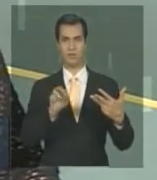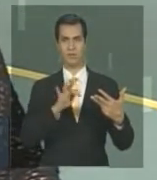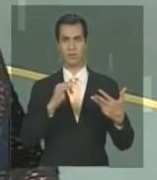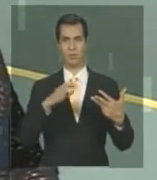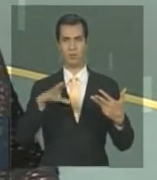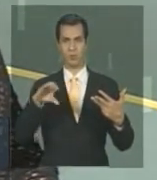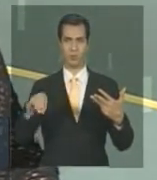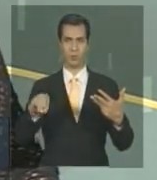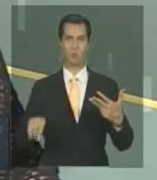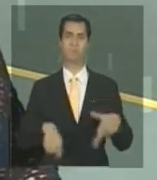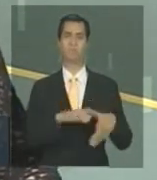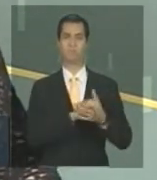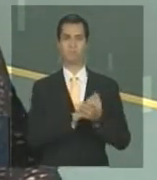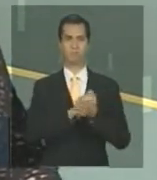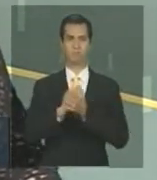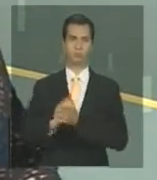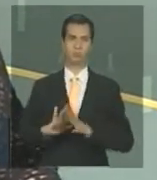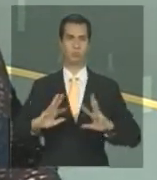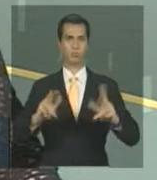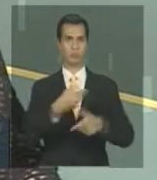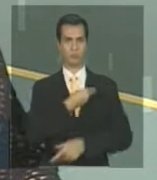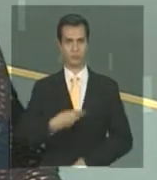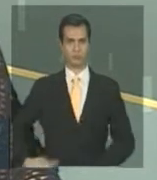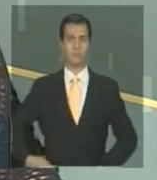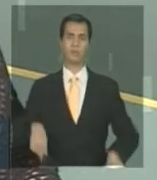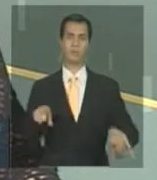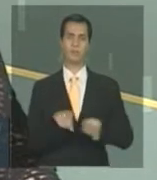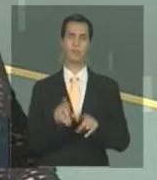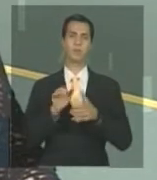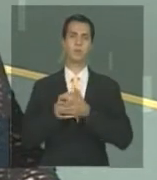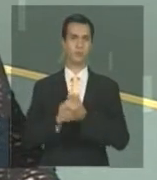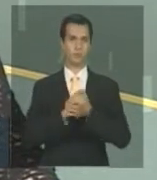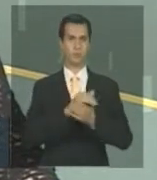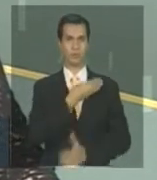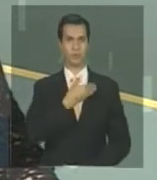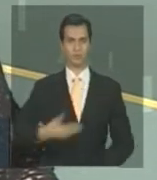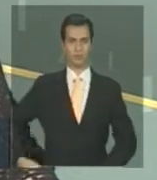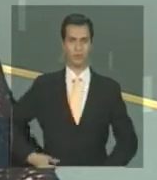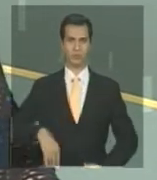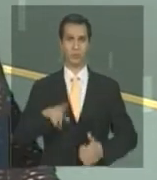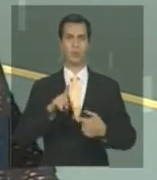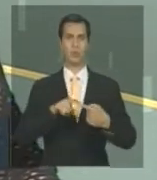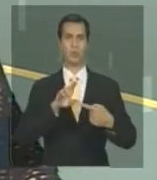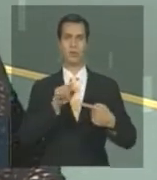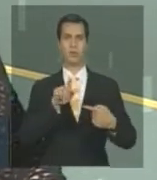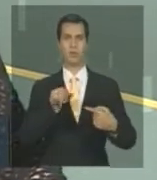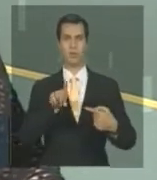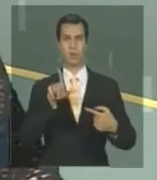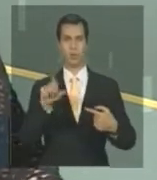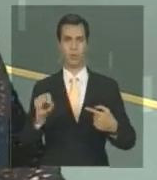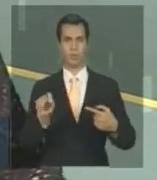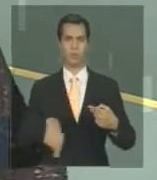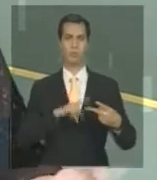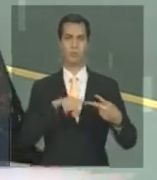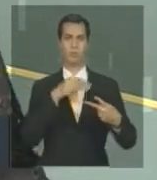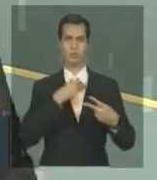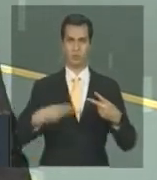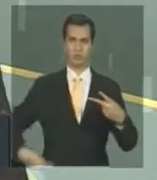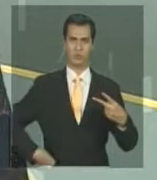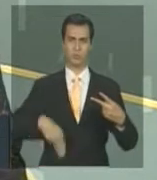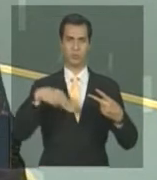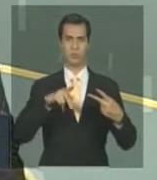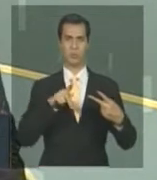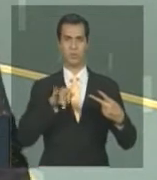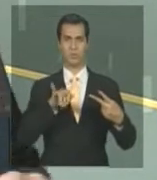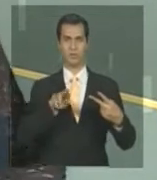Assuntos Estratégicos. Cumprimentar os governadores Agnello Queiroz, do Distrito Federal, Marconi Perillo,